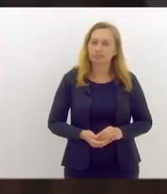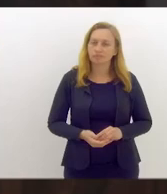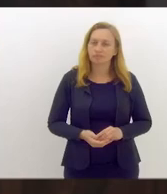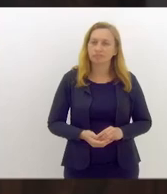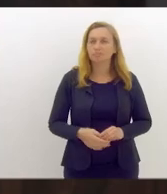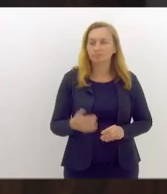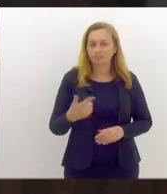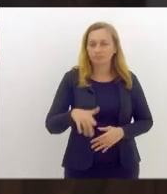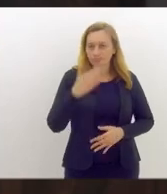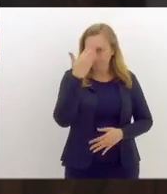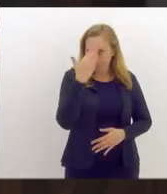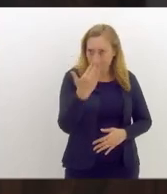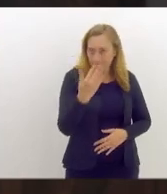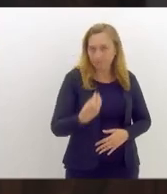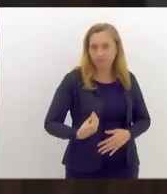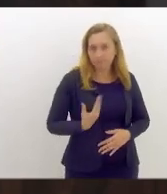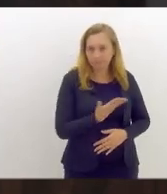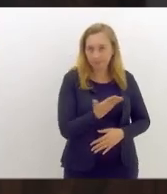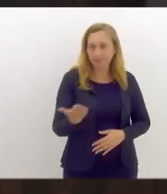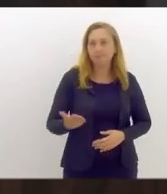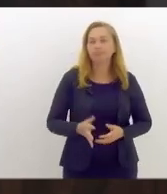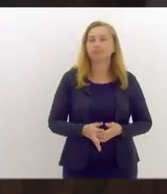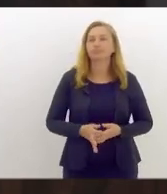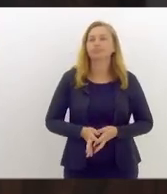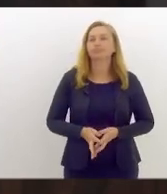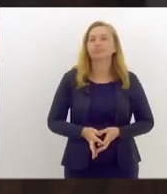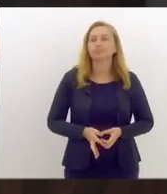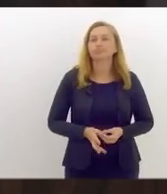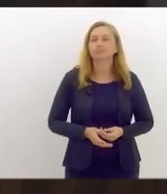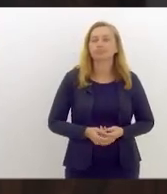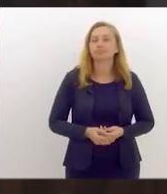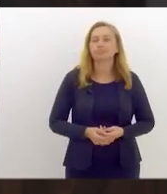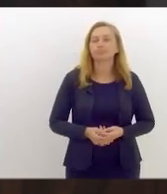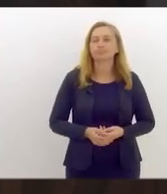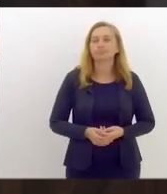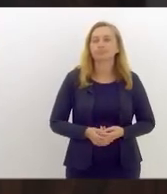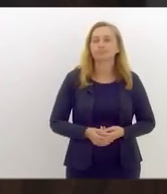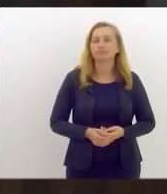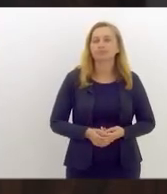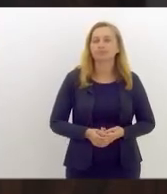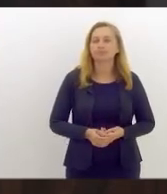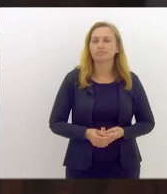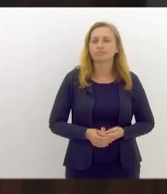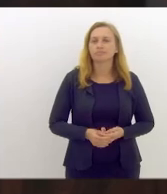mais uma vez agradecer a presença de todas e todos eu